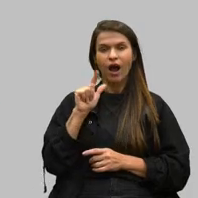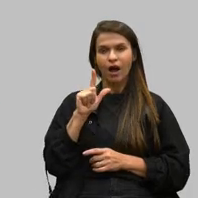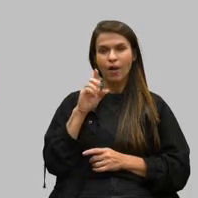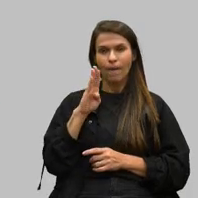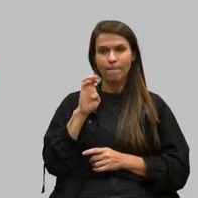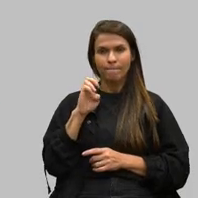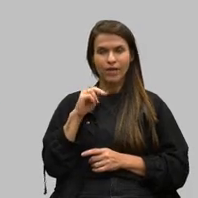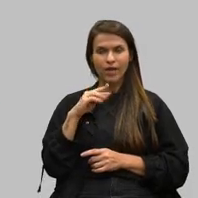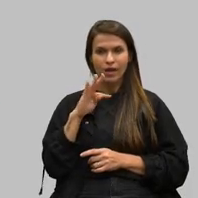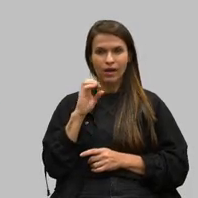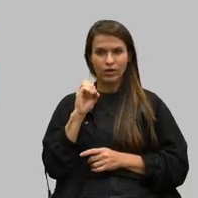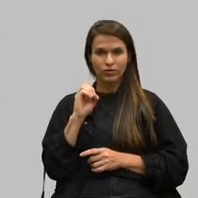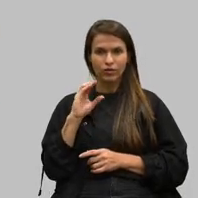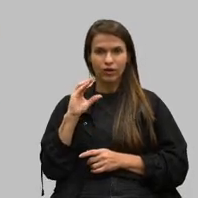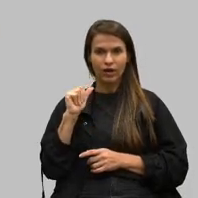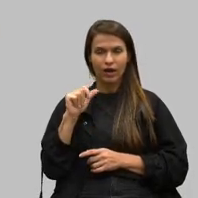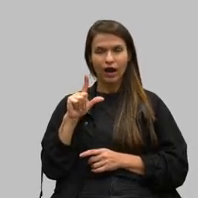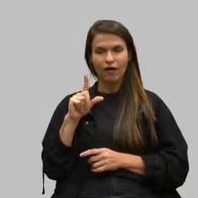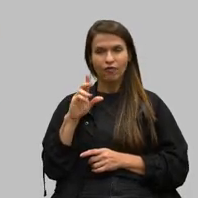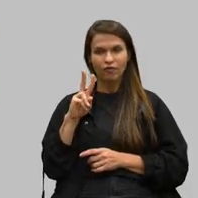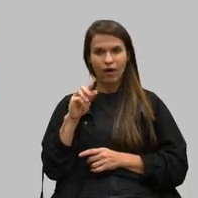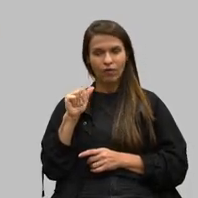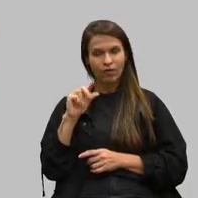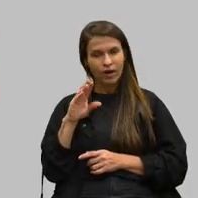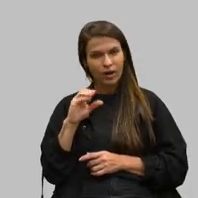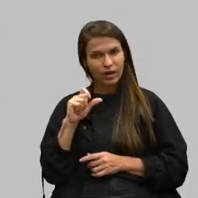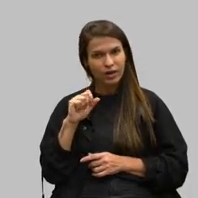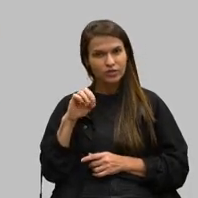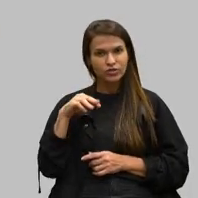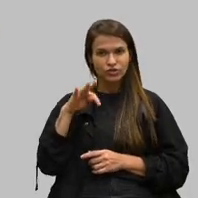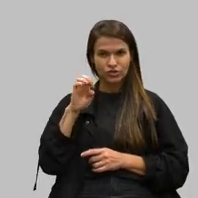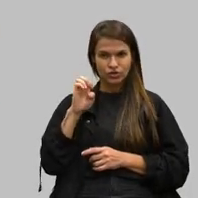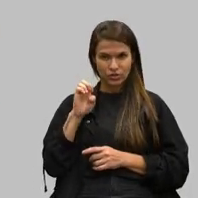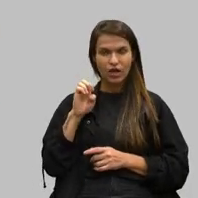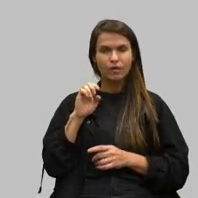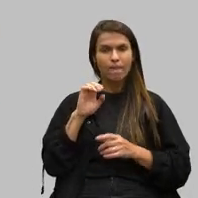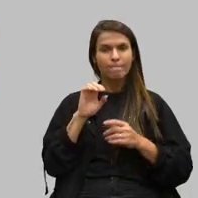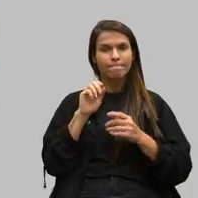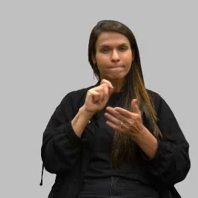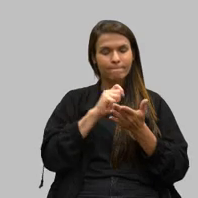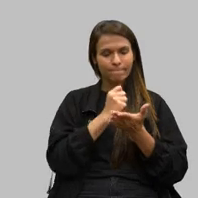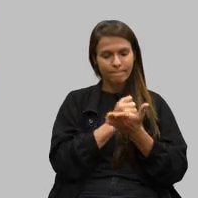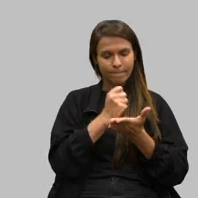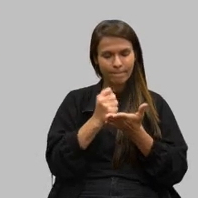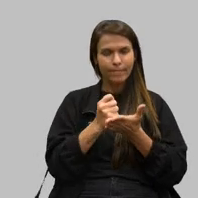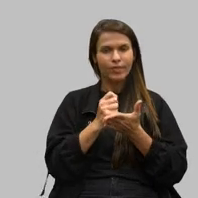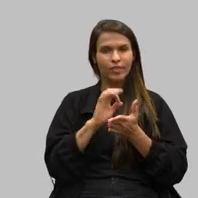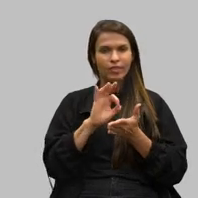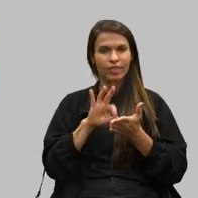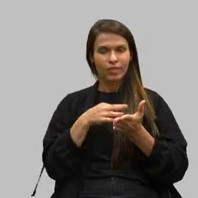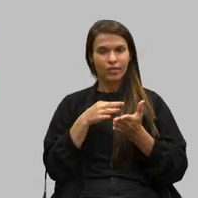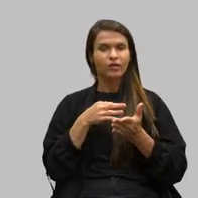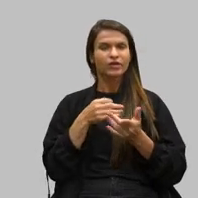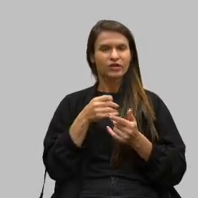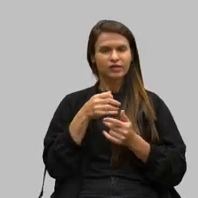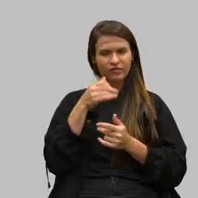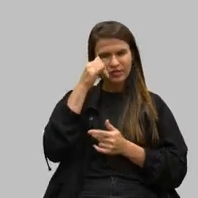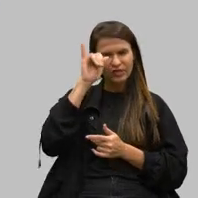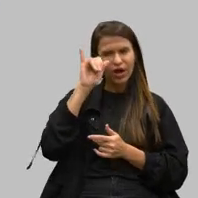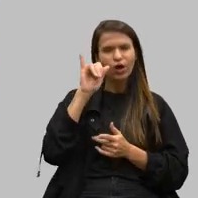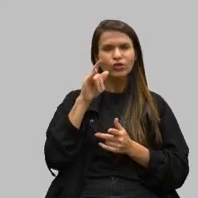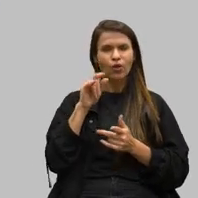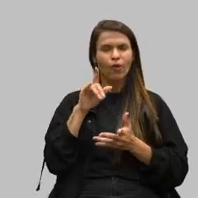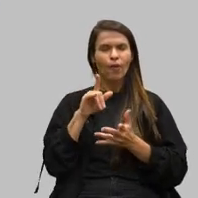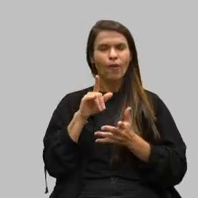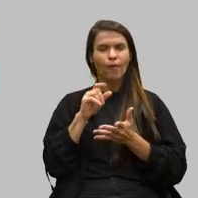qual é a vantagem dele? A SSA permite a contratação de forma seletista, sem impacto em folha por despesa de pessoal. Então, acho que vale a